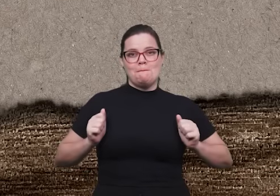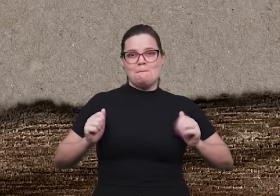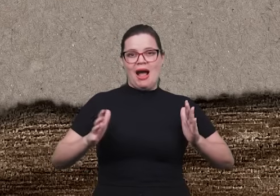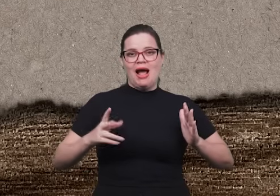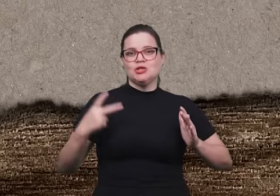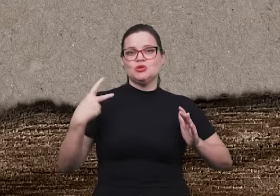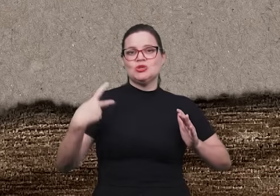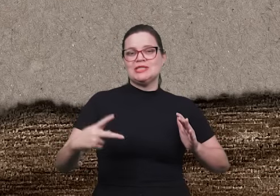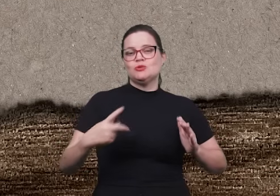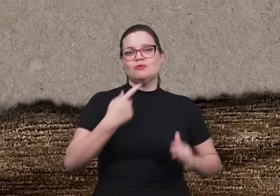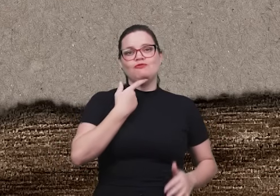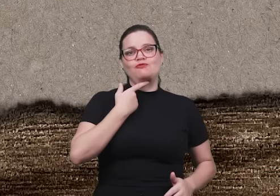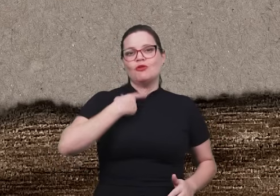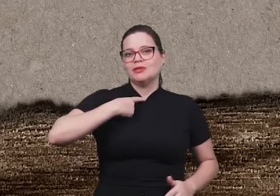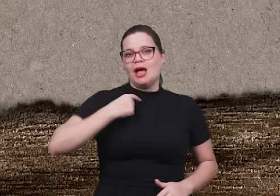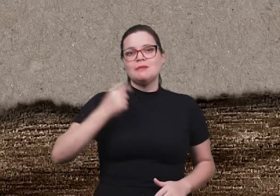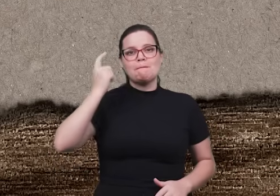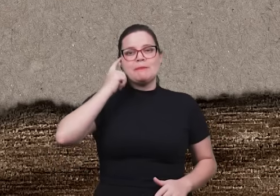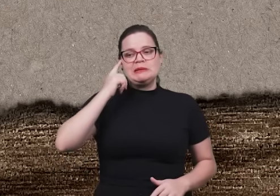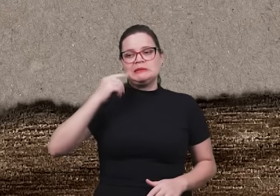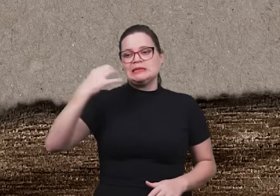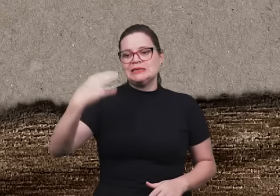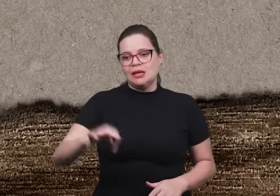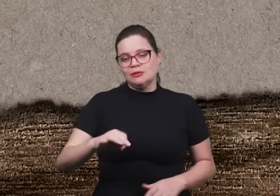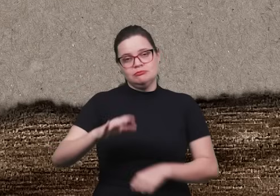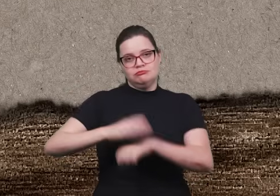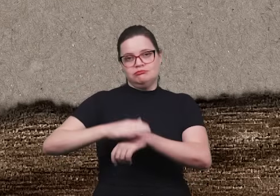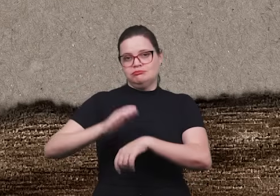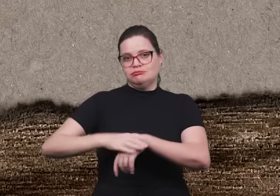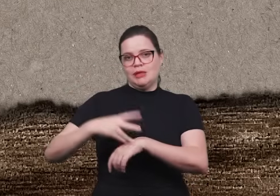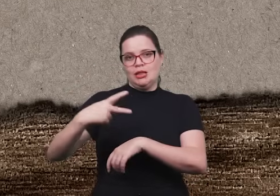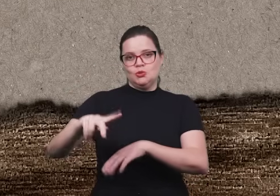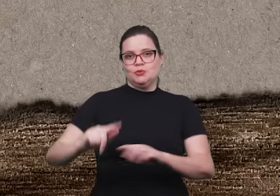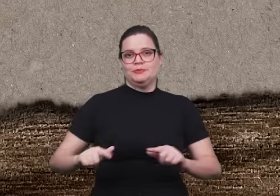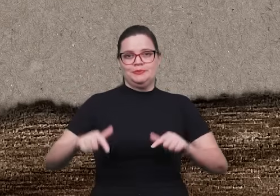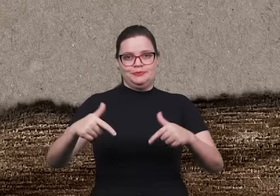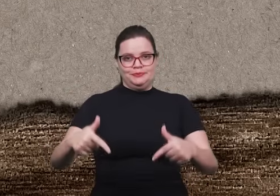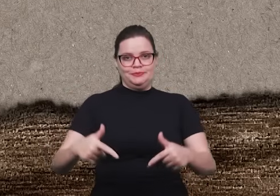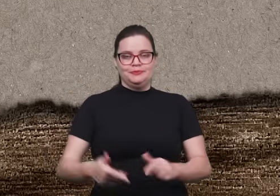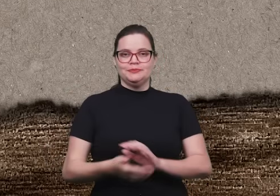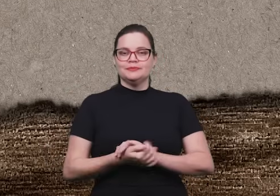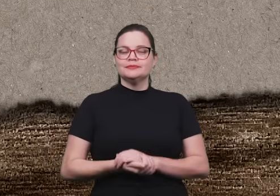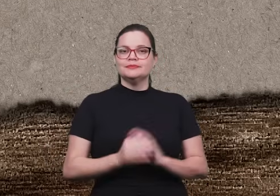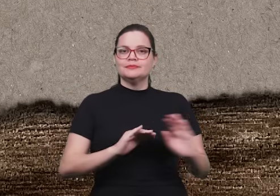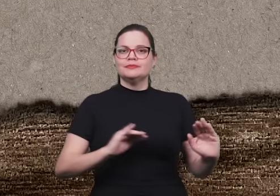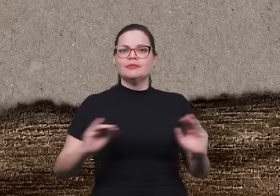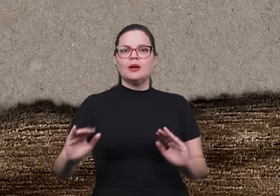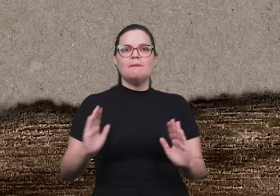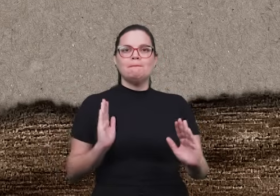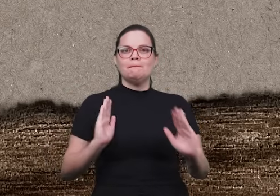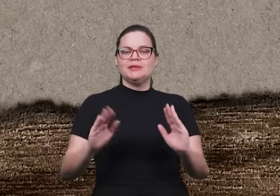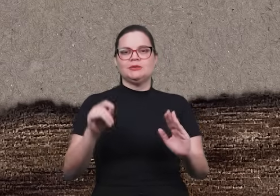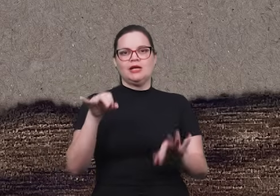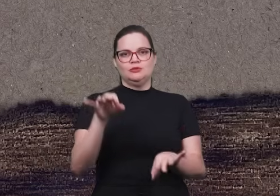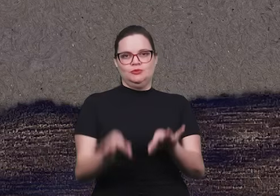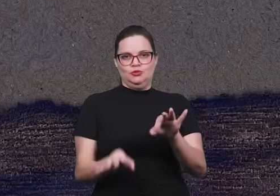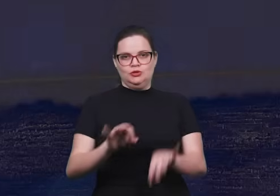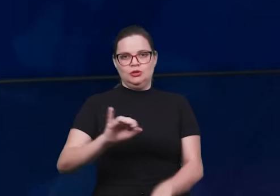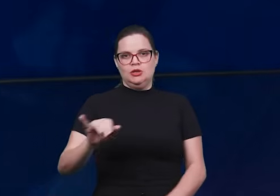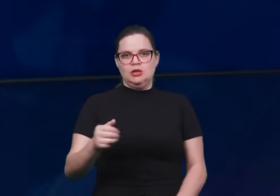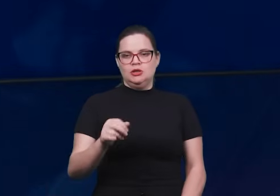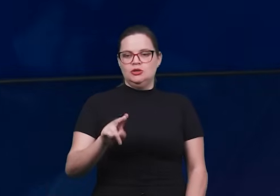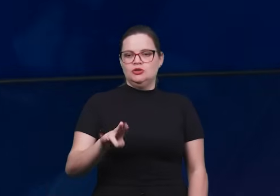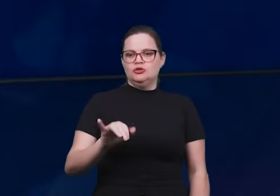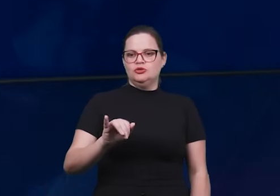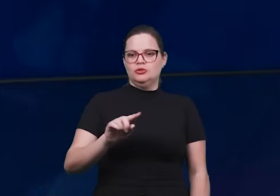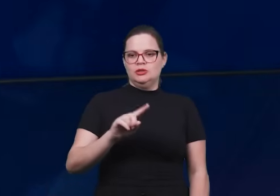que parecia reto aos seus olhos. Falaremos hoje sobre o período dos juízes, um período